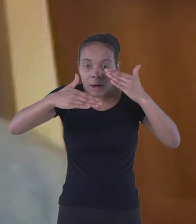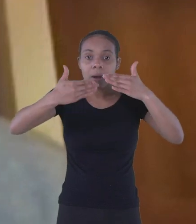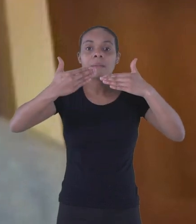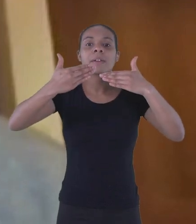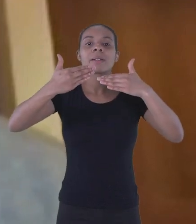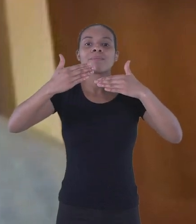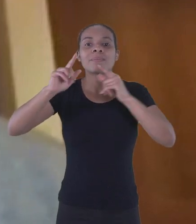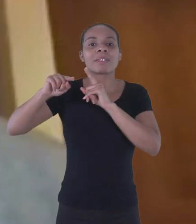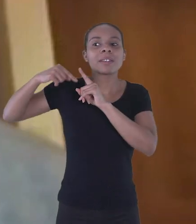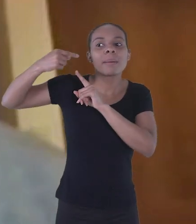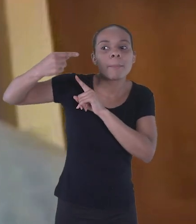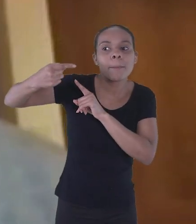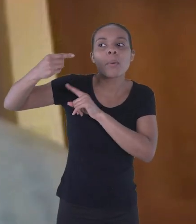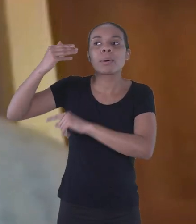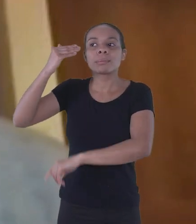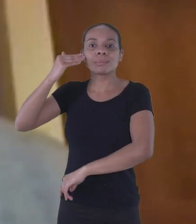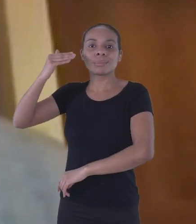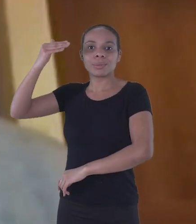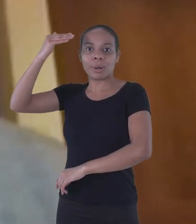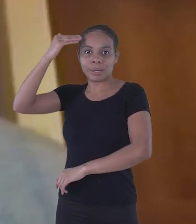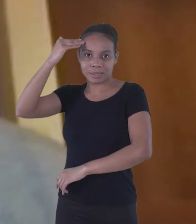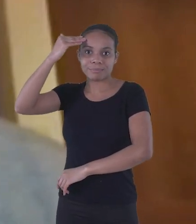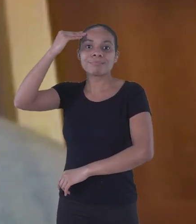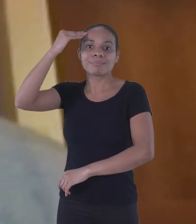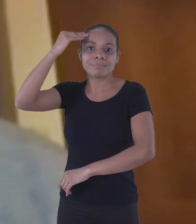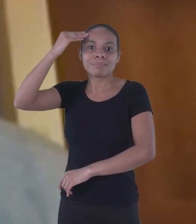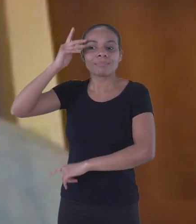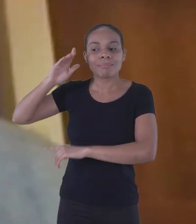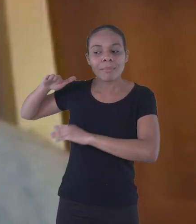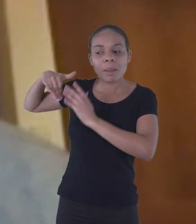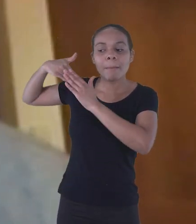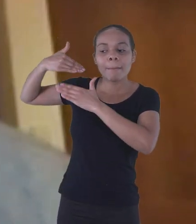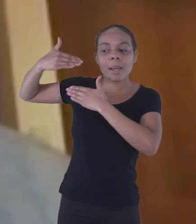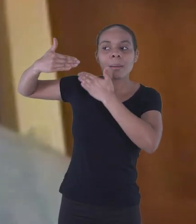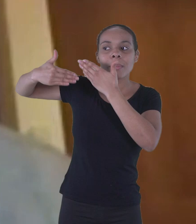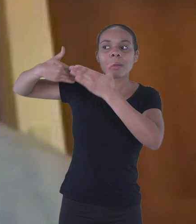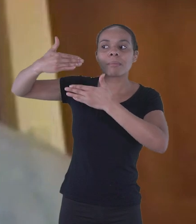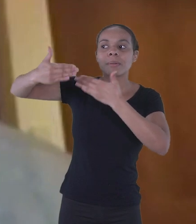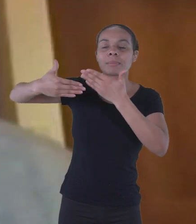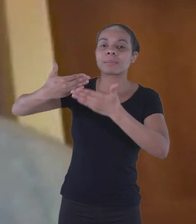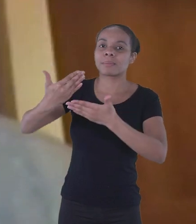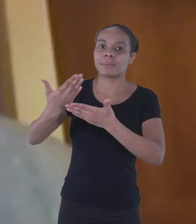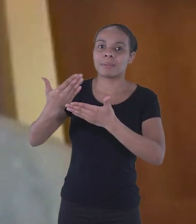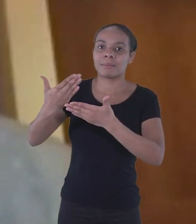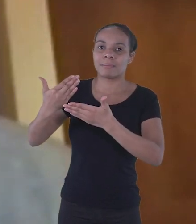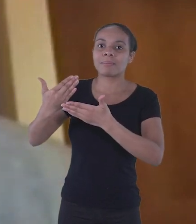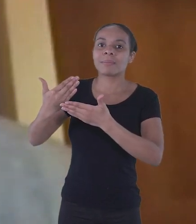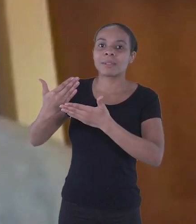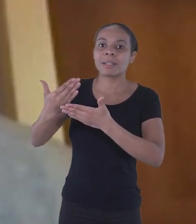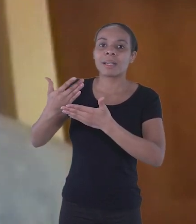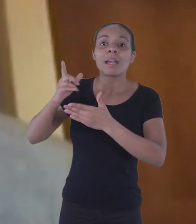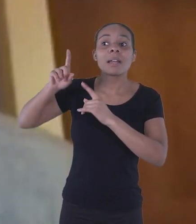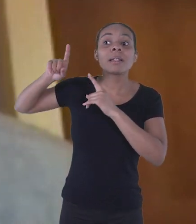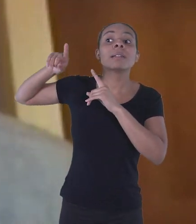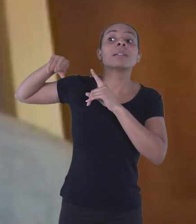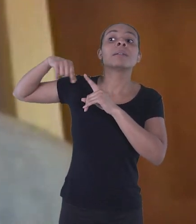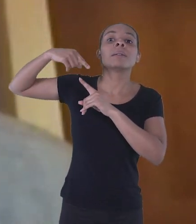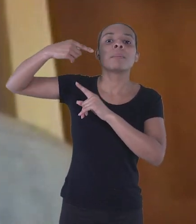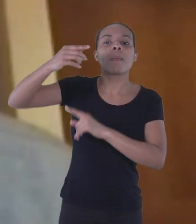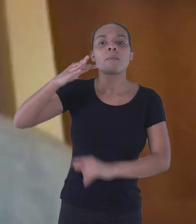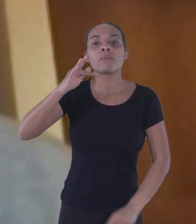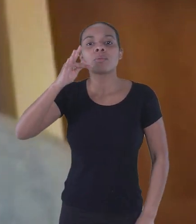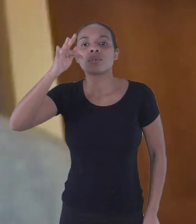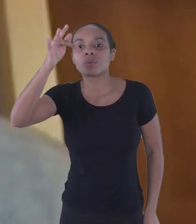e, vamos dizer, vai formar esse traço de arrogância que vai justificar que eu não